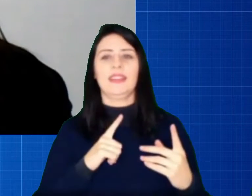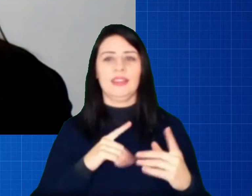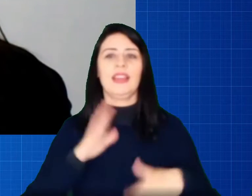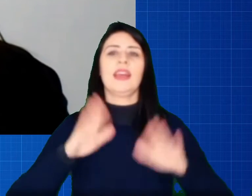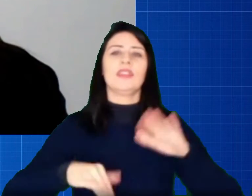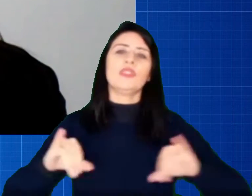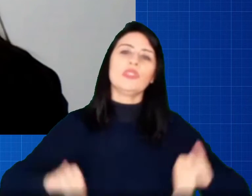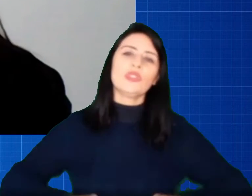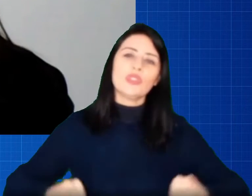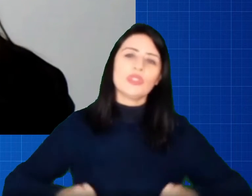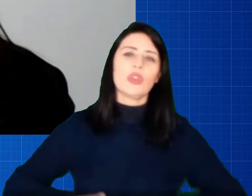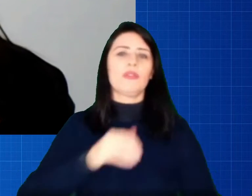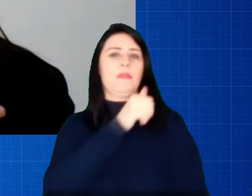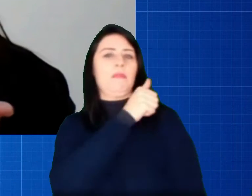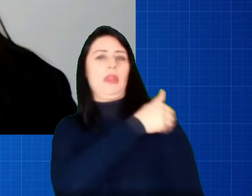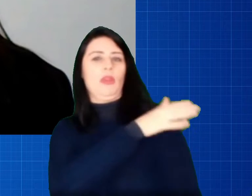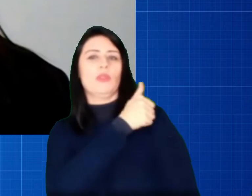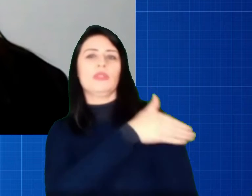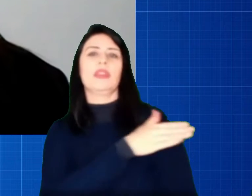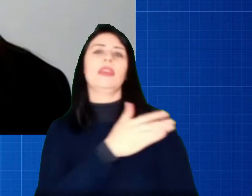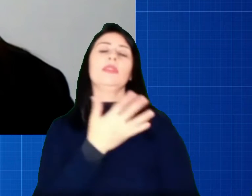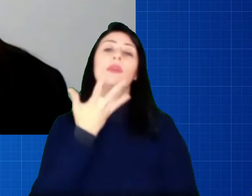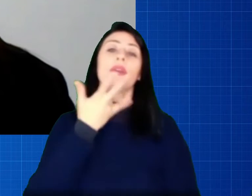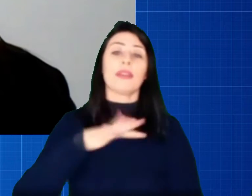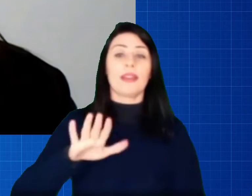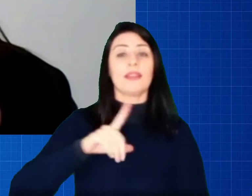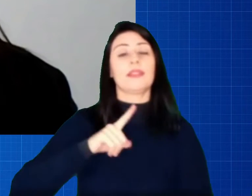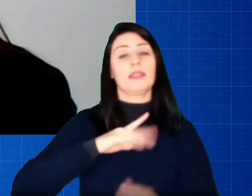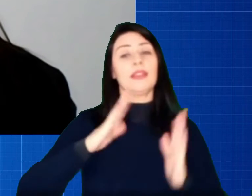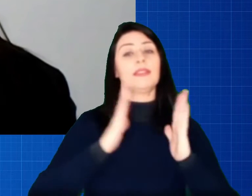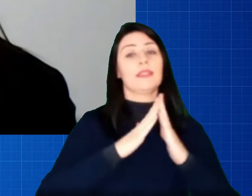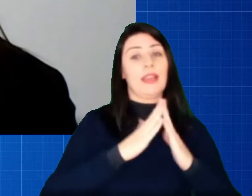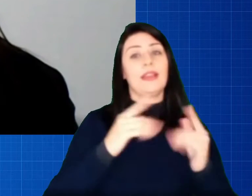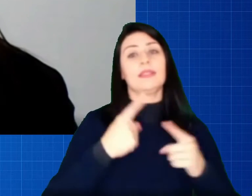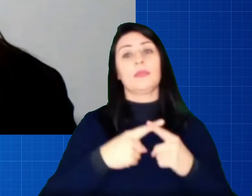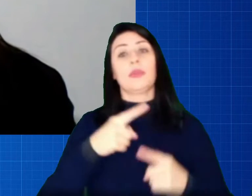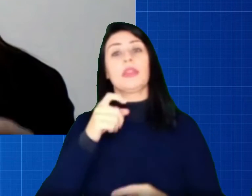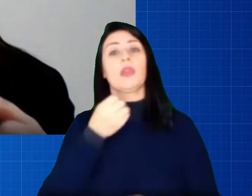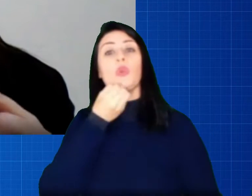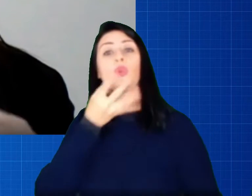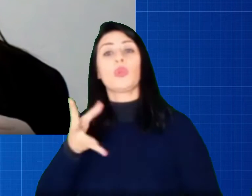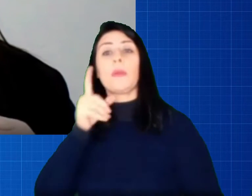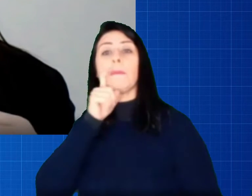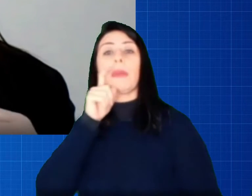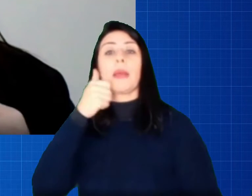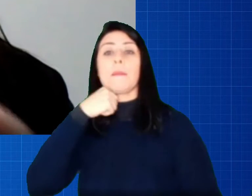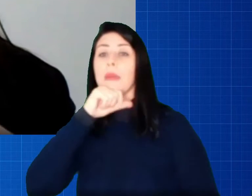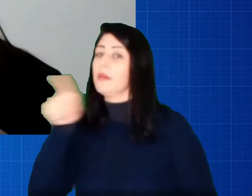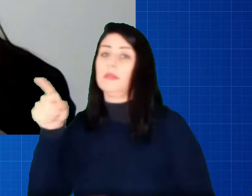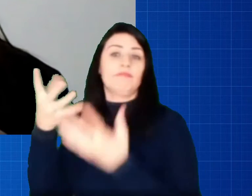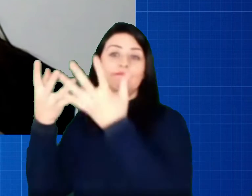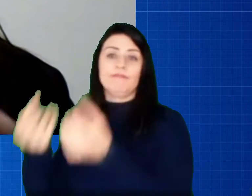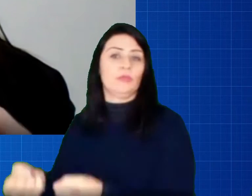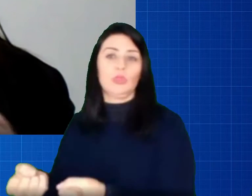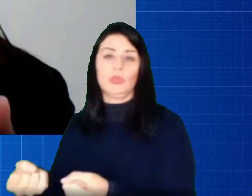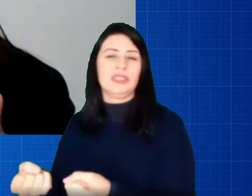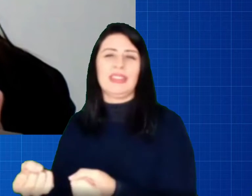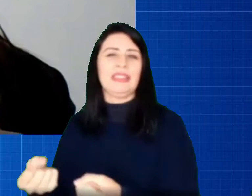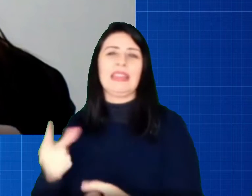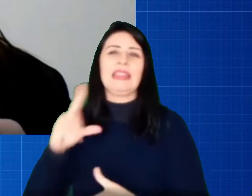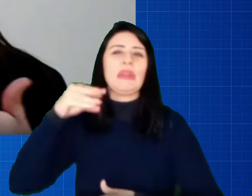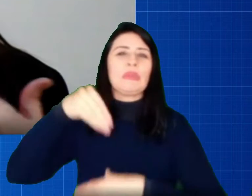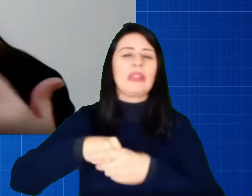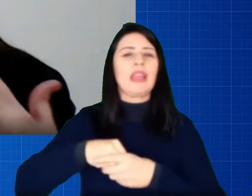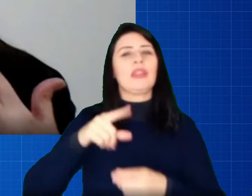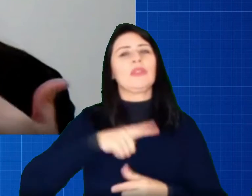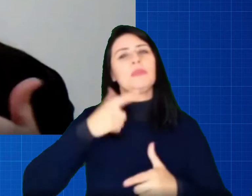das escolas, a gente tem situações, sim, né, e às vezes a gente sofre muito com o preconceito que a criança traz de casa, que o pai,